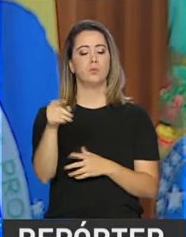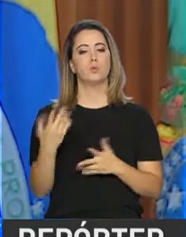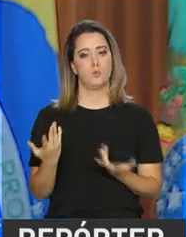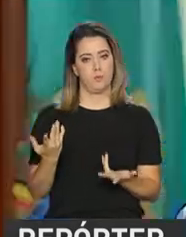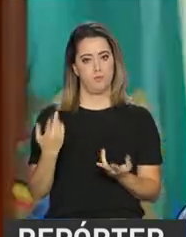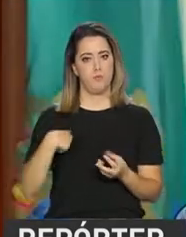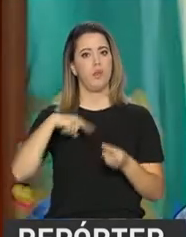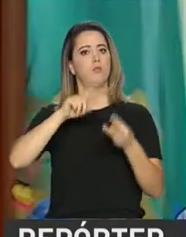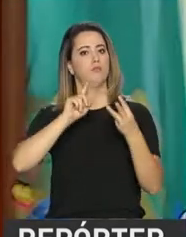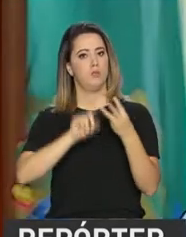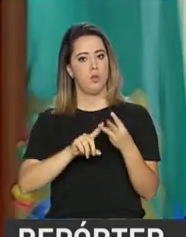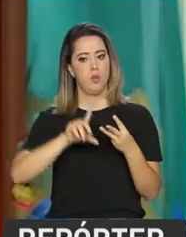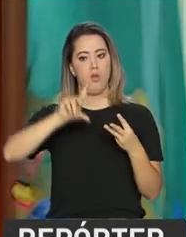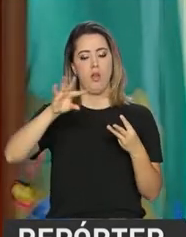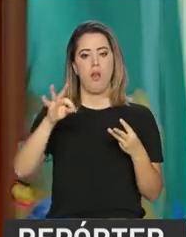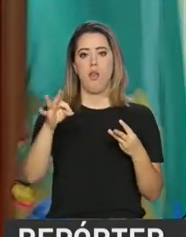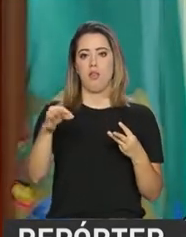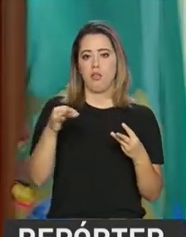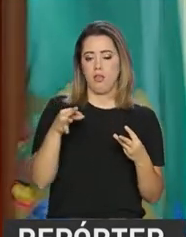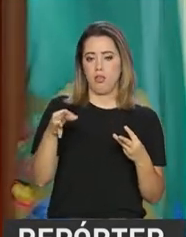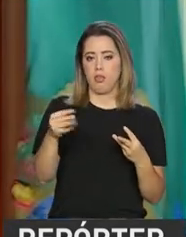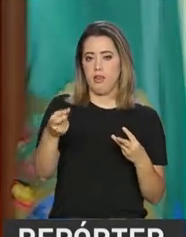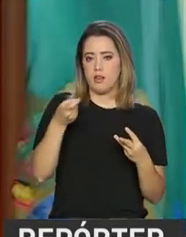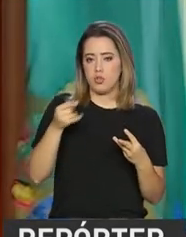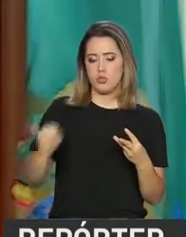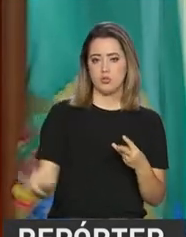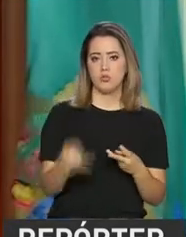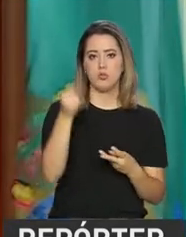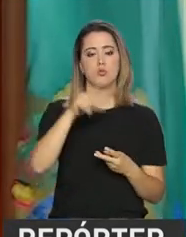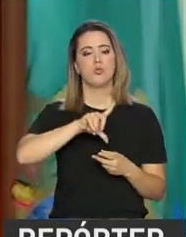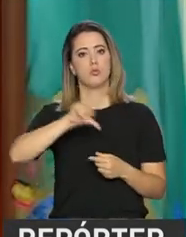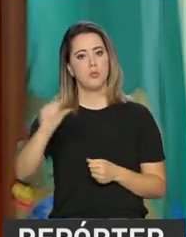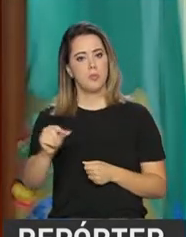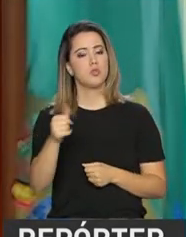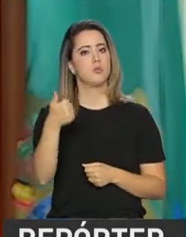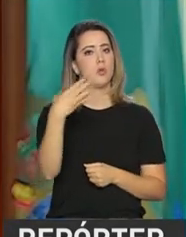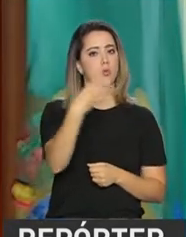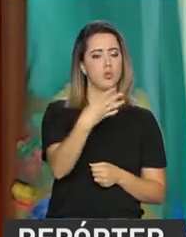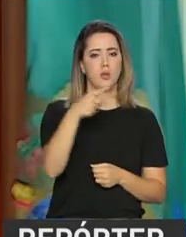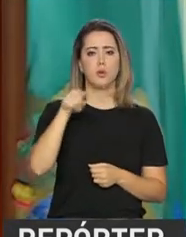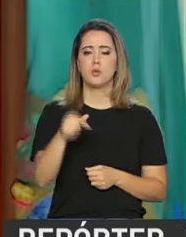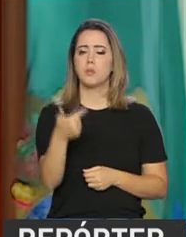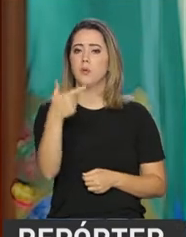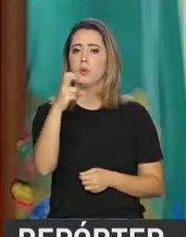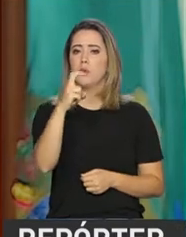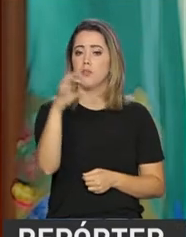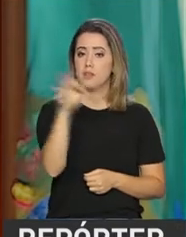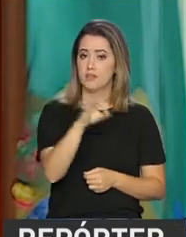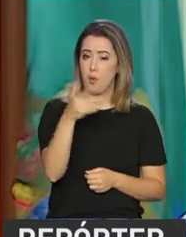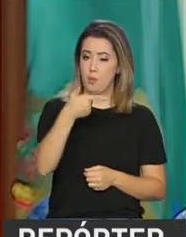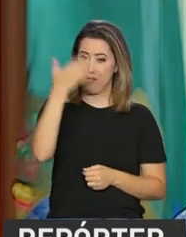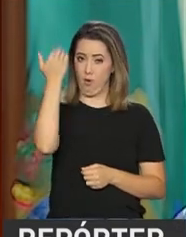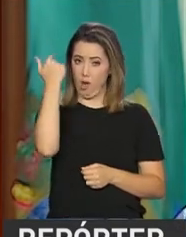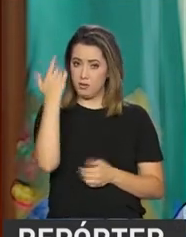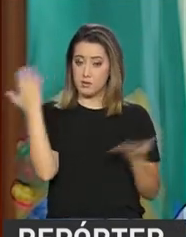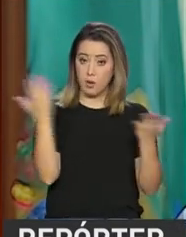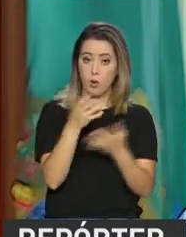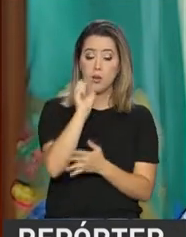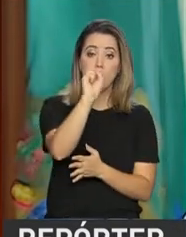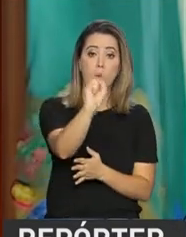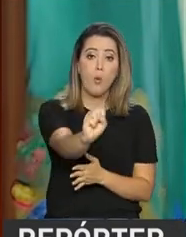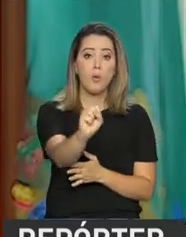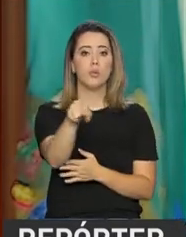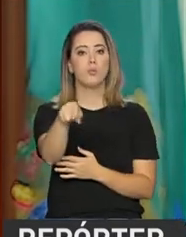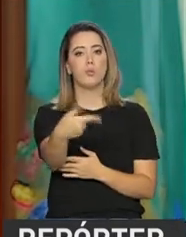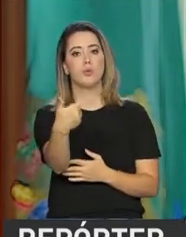redução dos juros a chamada taxa selic caiu de 14 pontos 1 25% quando assumimos o governo para oito